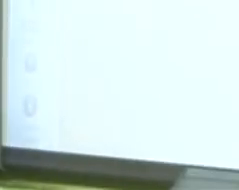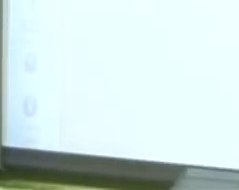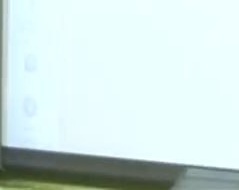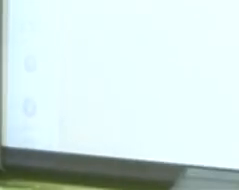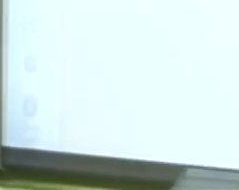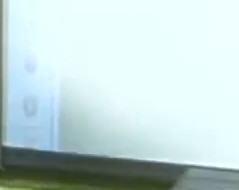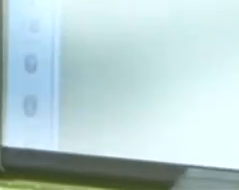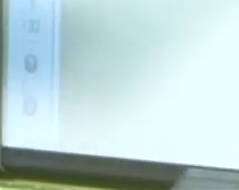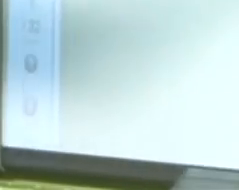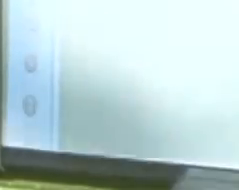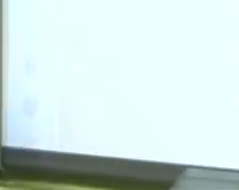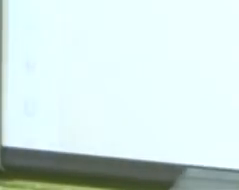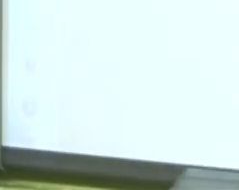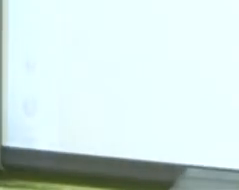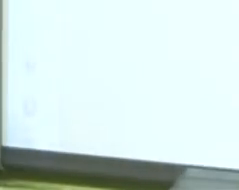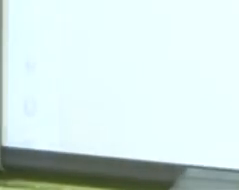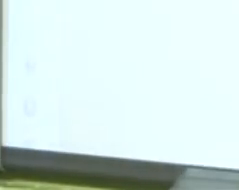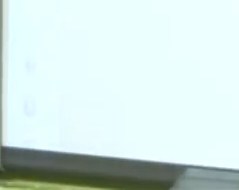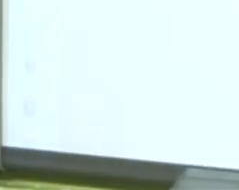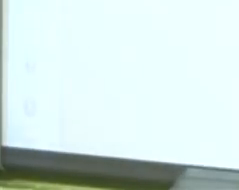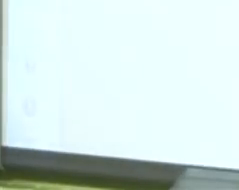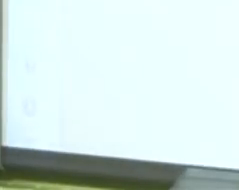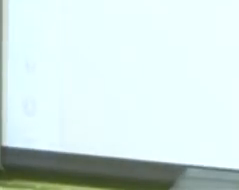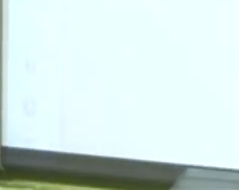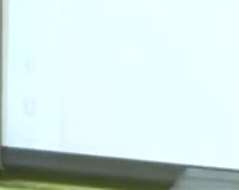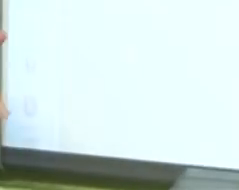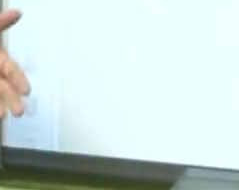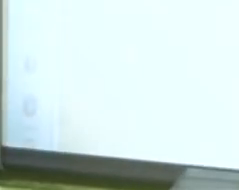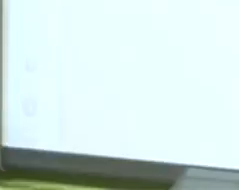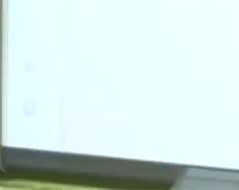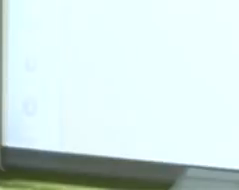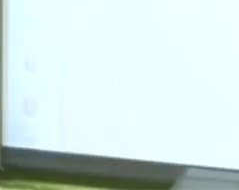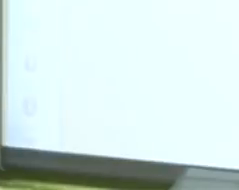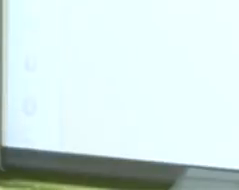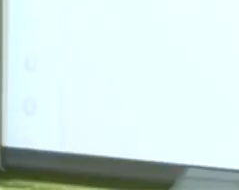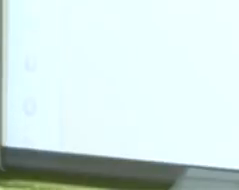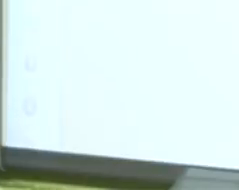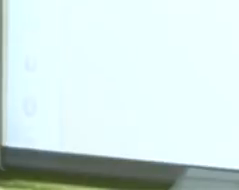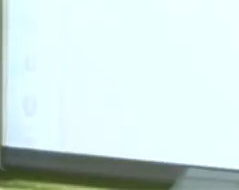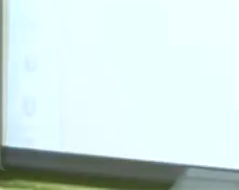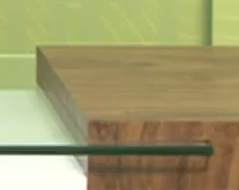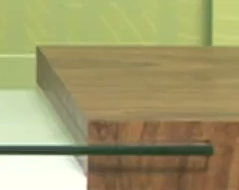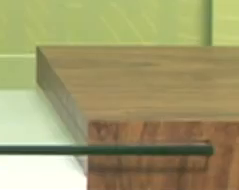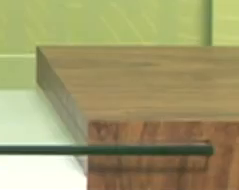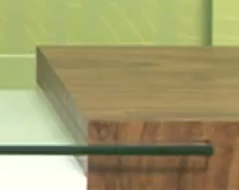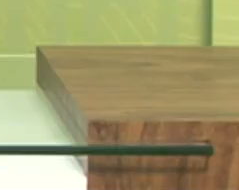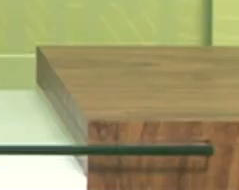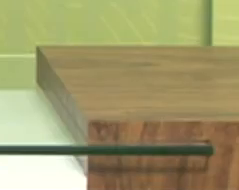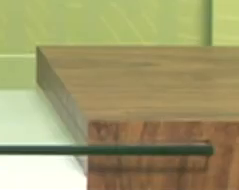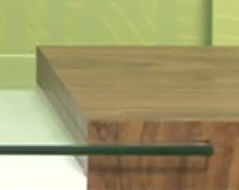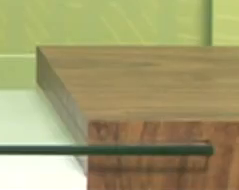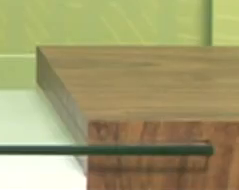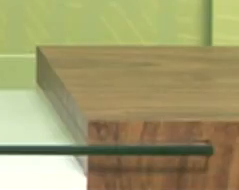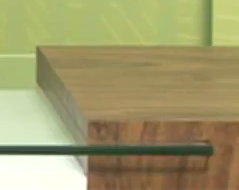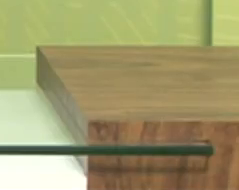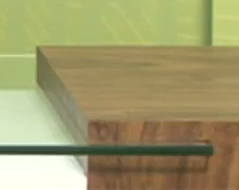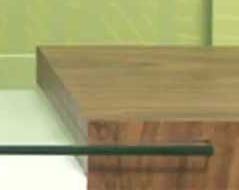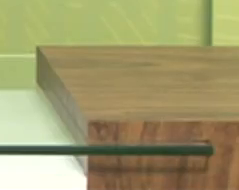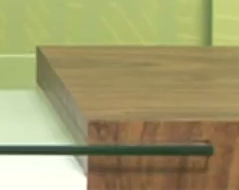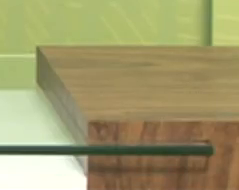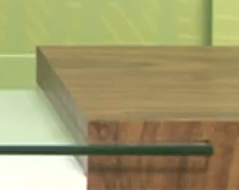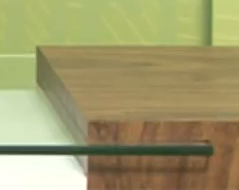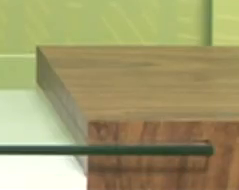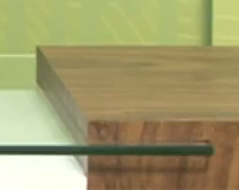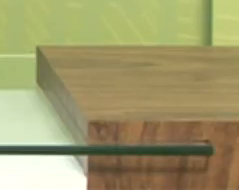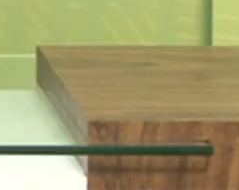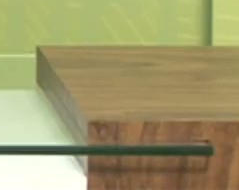meu nome é Ricardo Machado. Mais uma vez ao meu lado aqui, o professor Rafael. Professor, boa noite. Boa noite, professor Ricardo. Boa noite, nossos